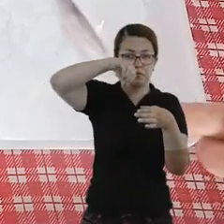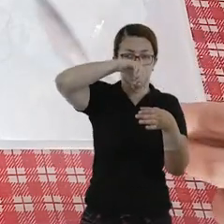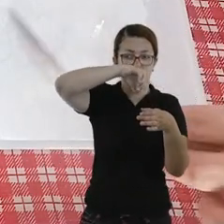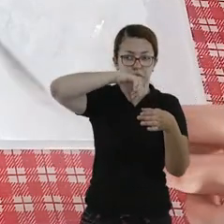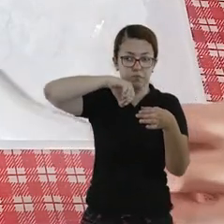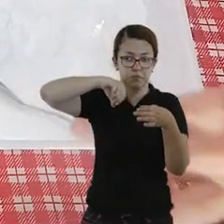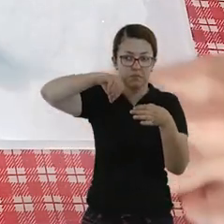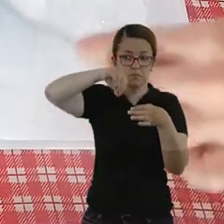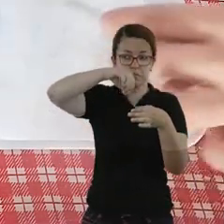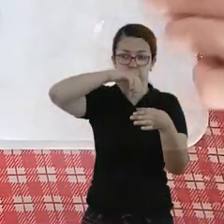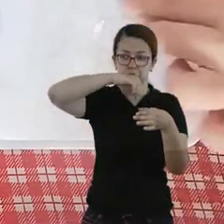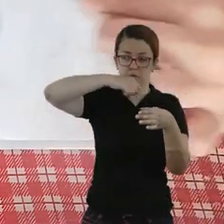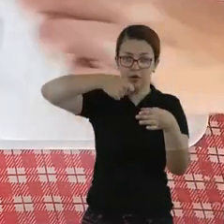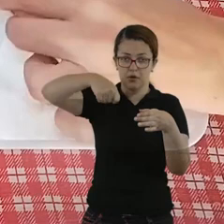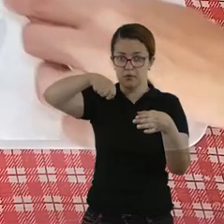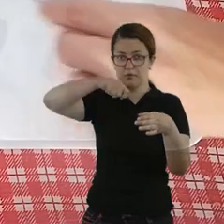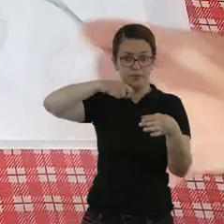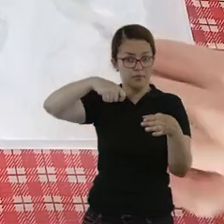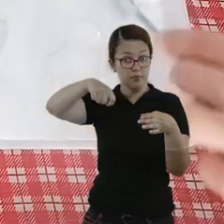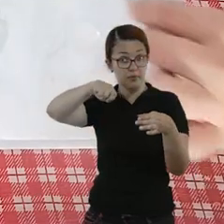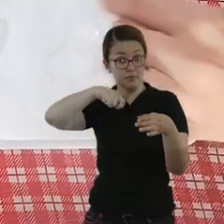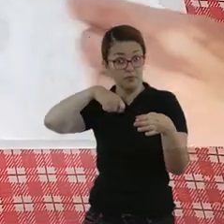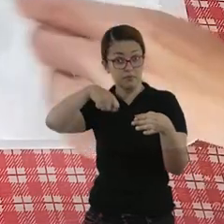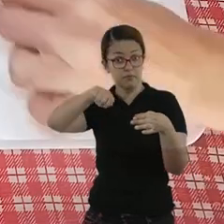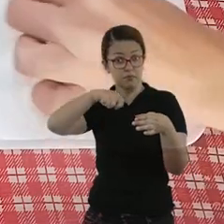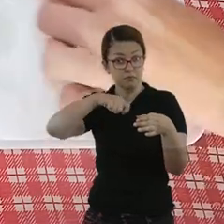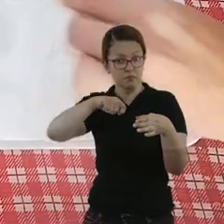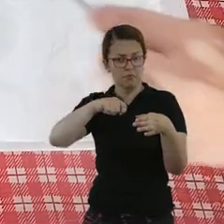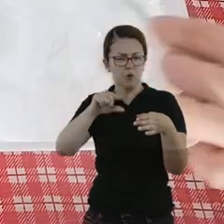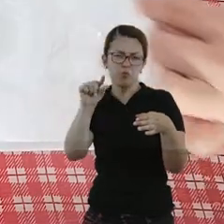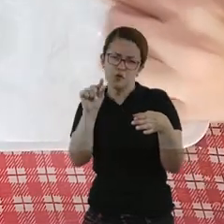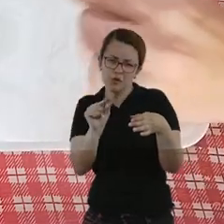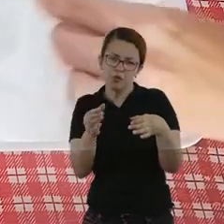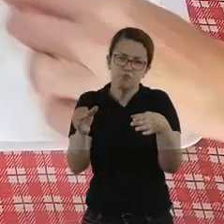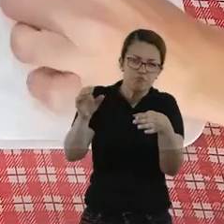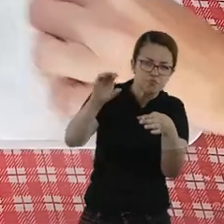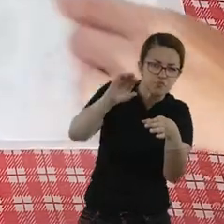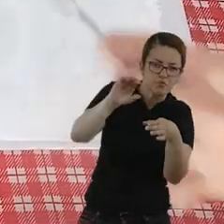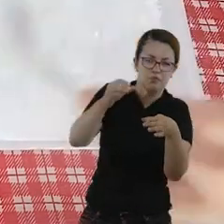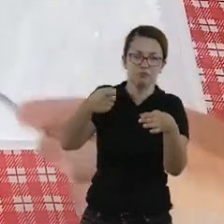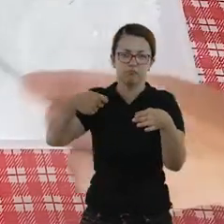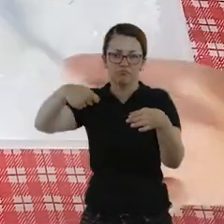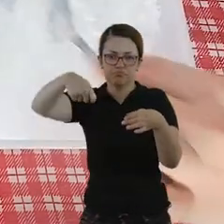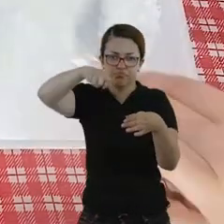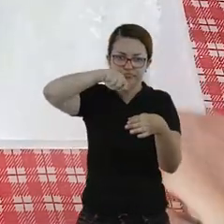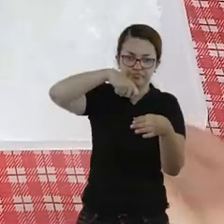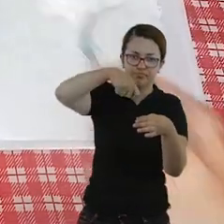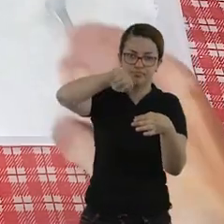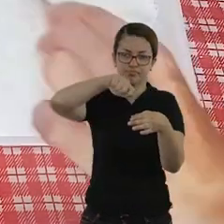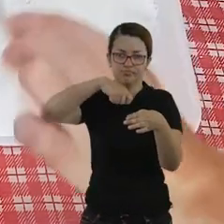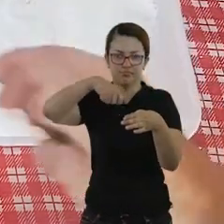vai ter a consistência de massinha que a gente quer. Então vai colocando de pouco em pouco.